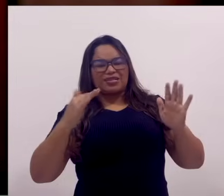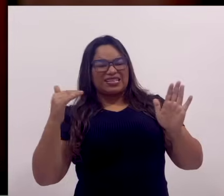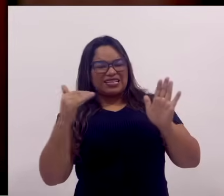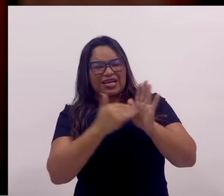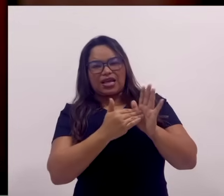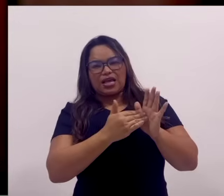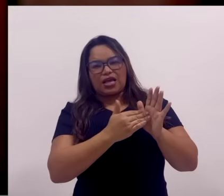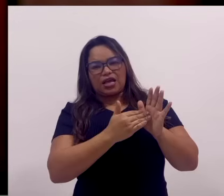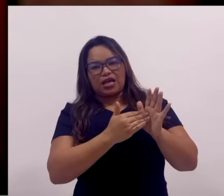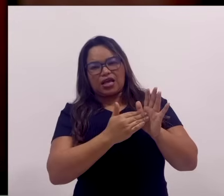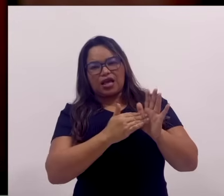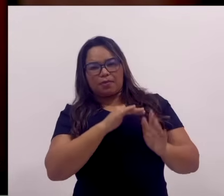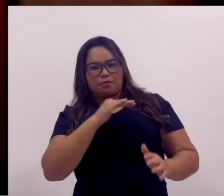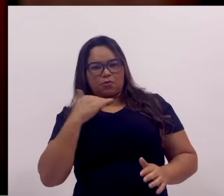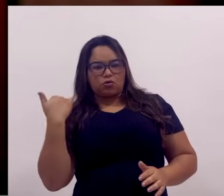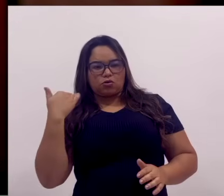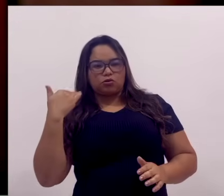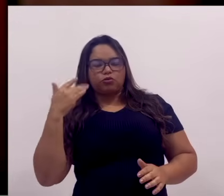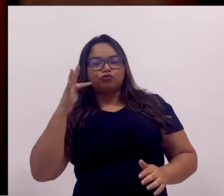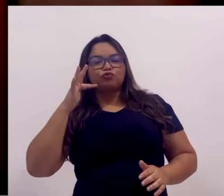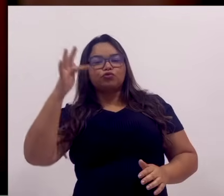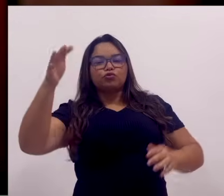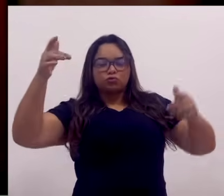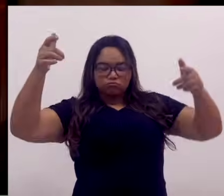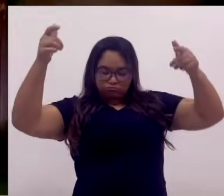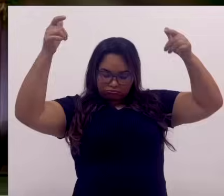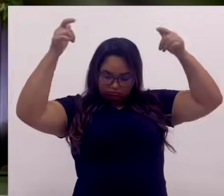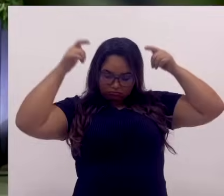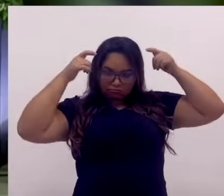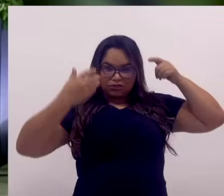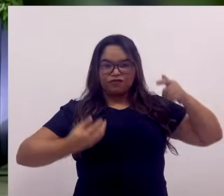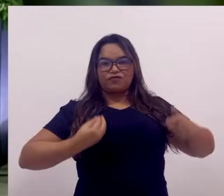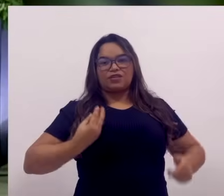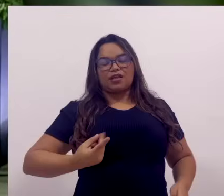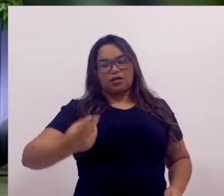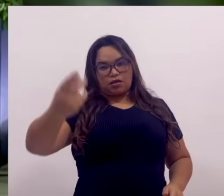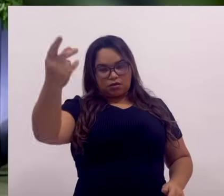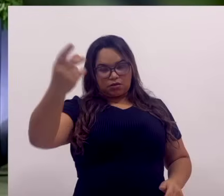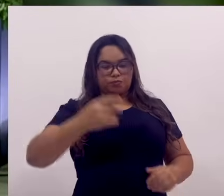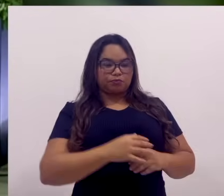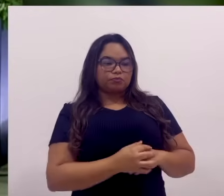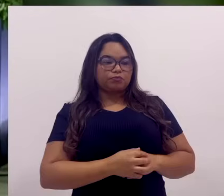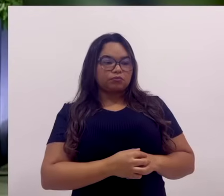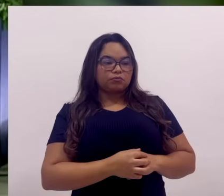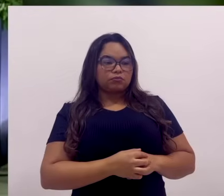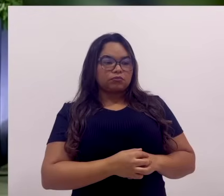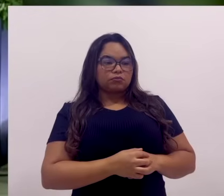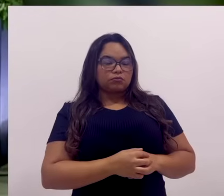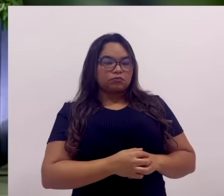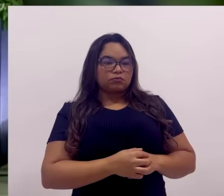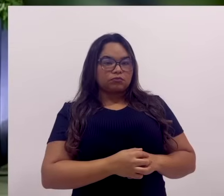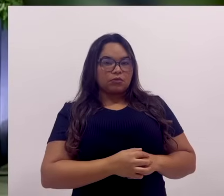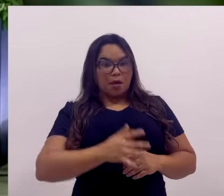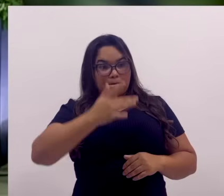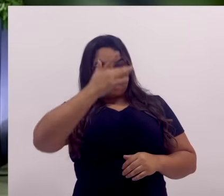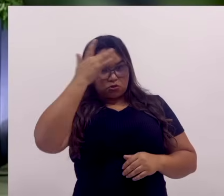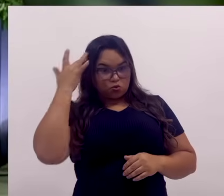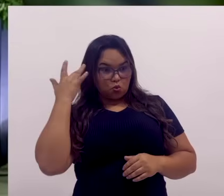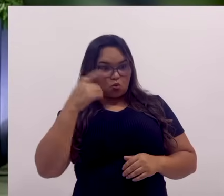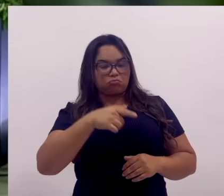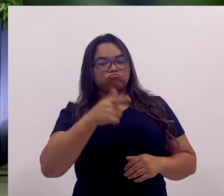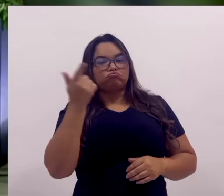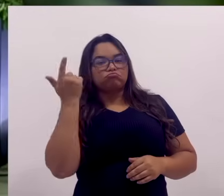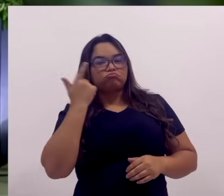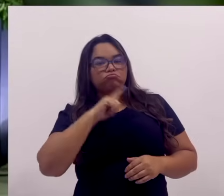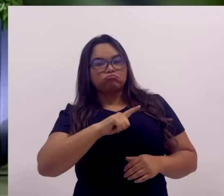ouça o que o Espírito diz à igreja. O que vencer não receberá o dano da segunda morte. Interessante